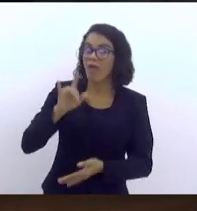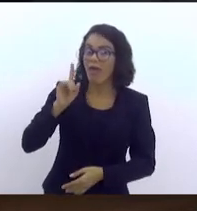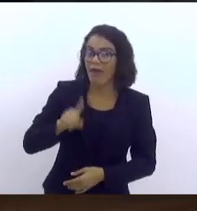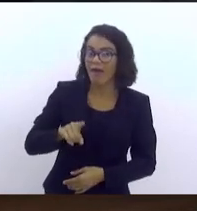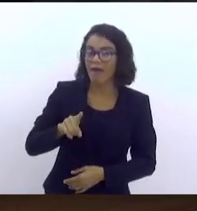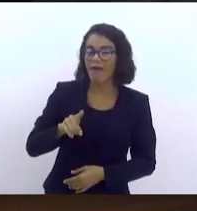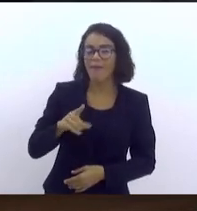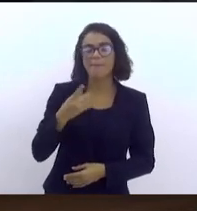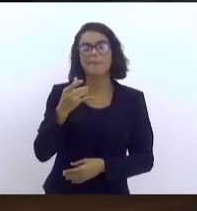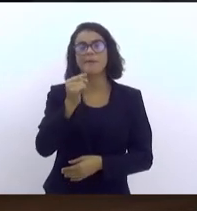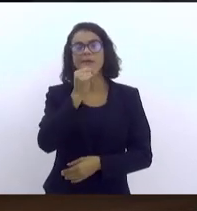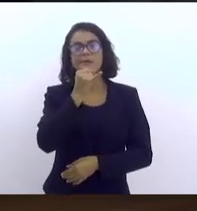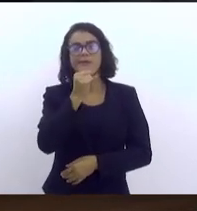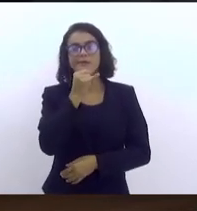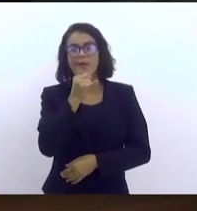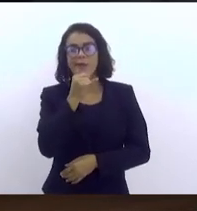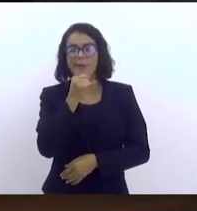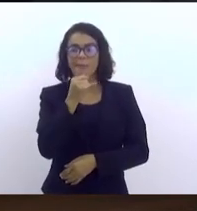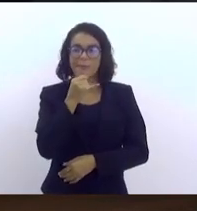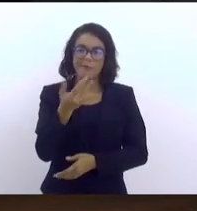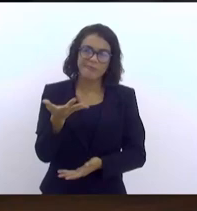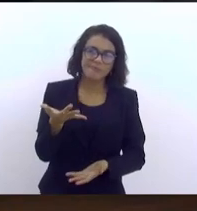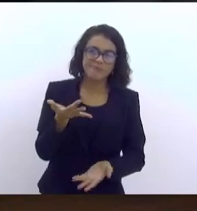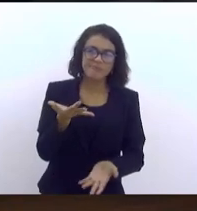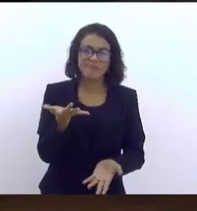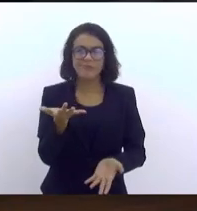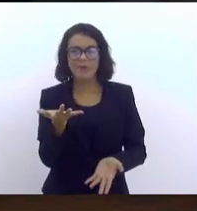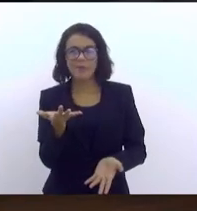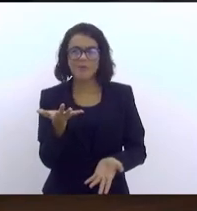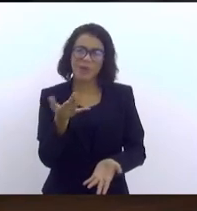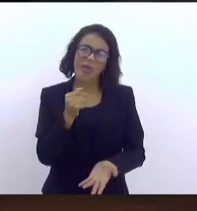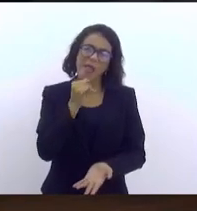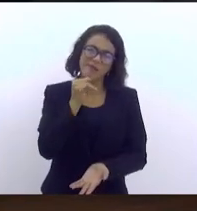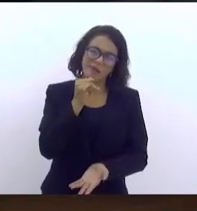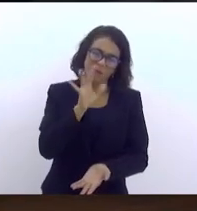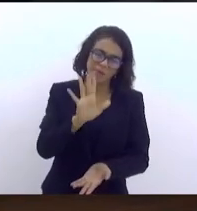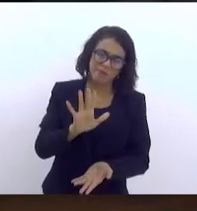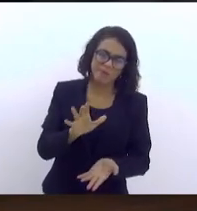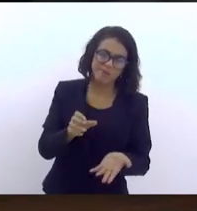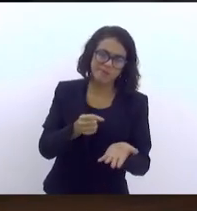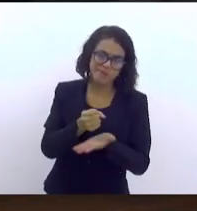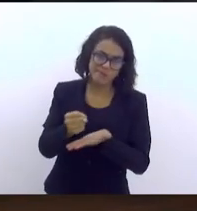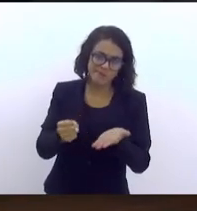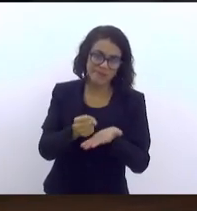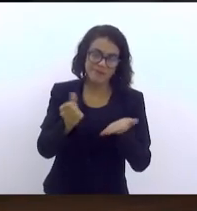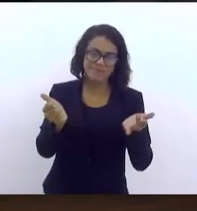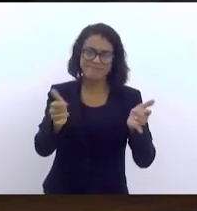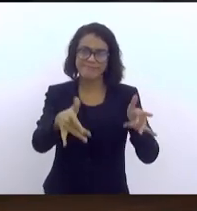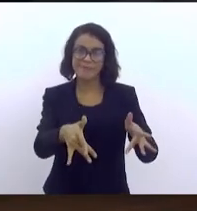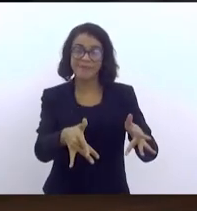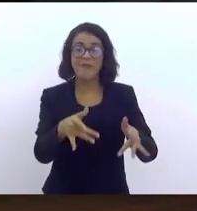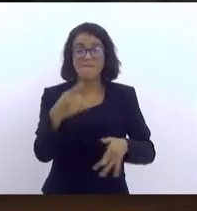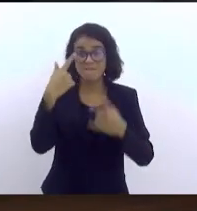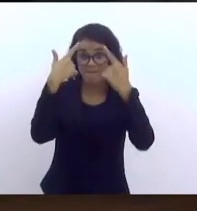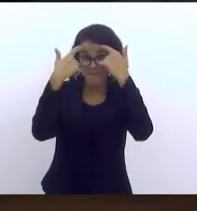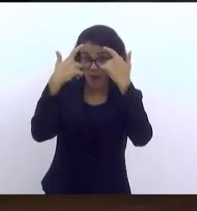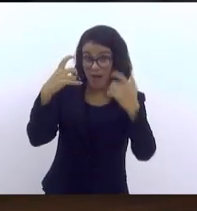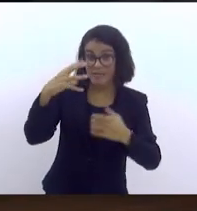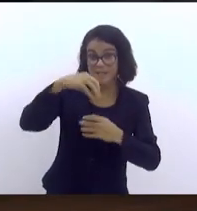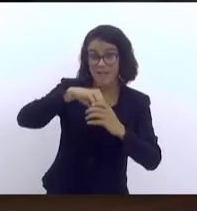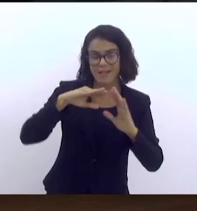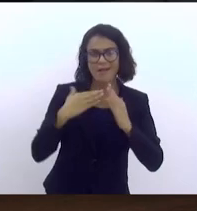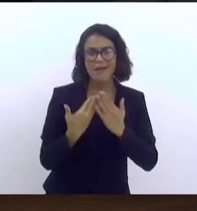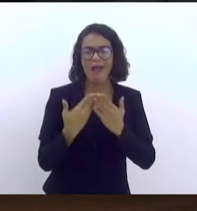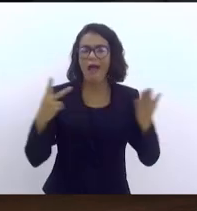como alguns exemplos um pouco churros por pensar Até mesmo que violência nas escolas